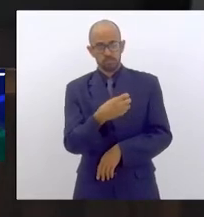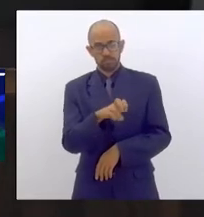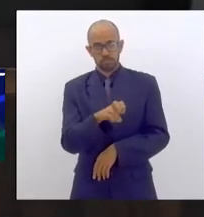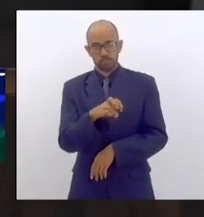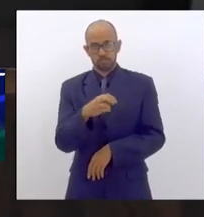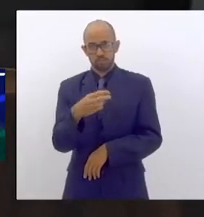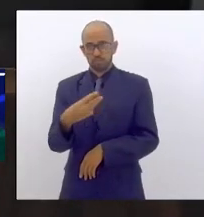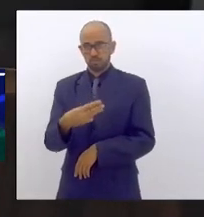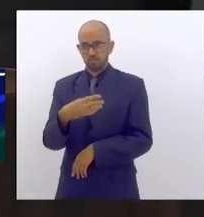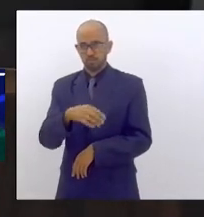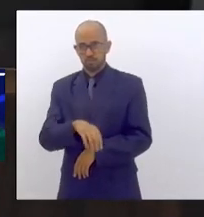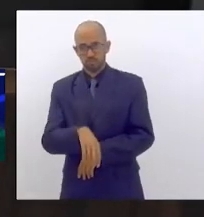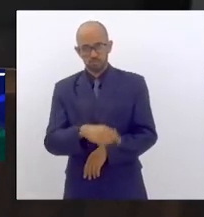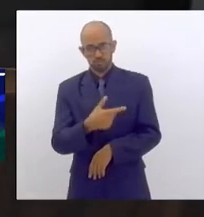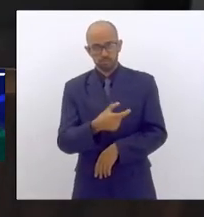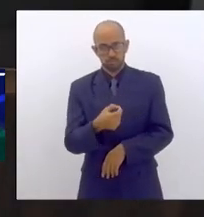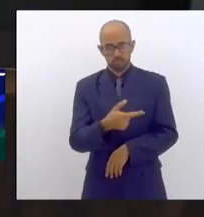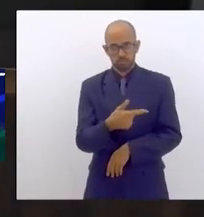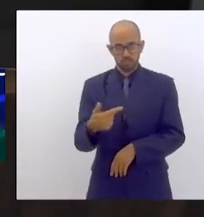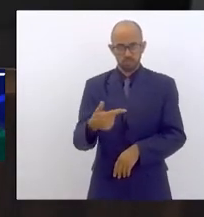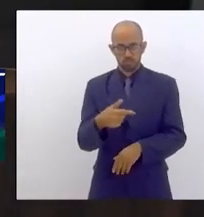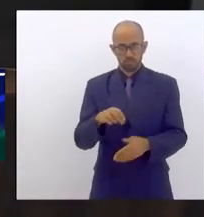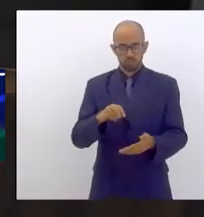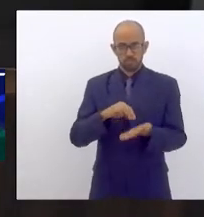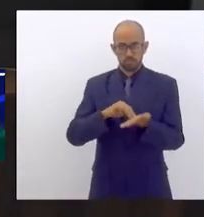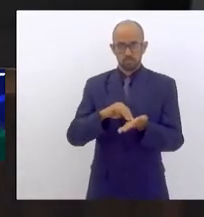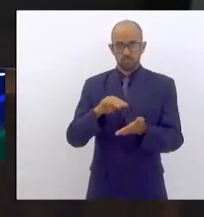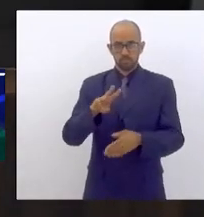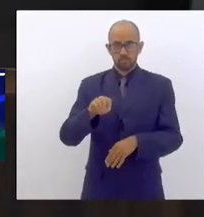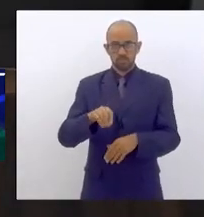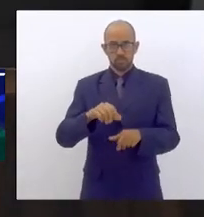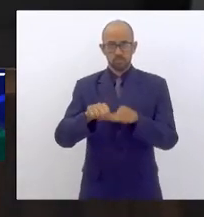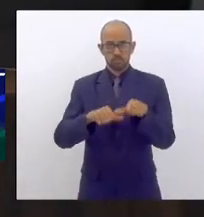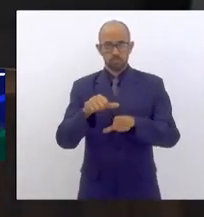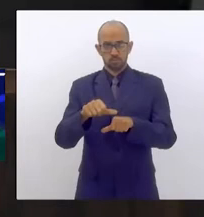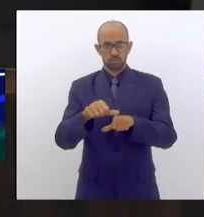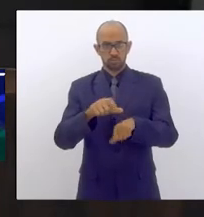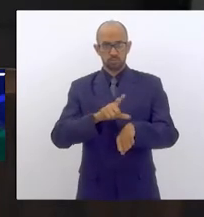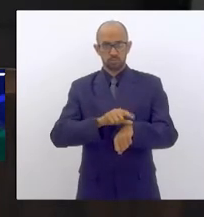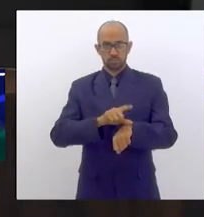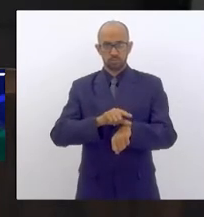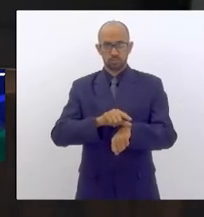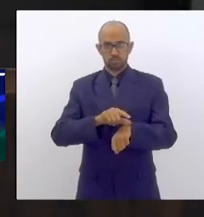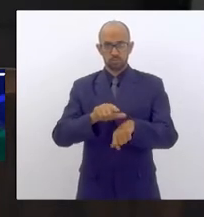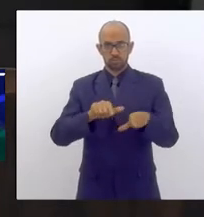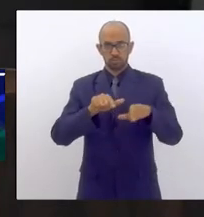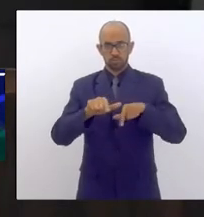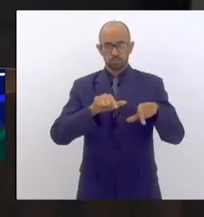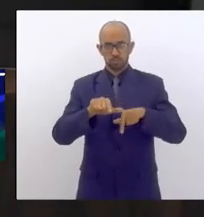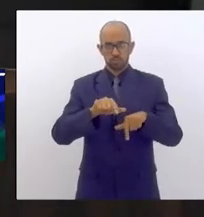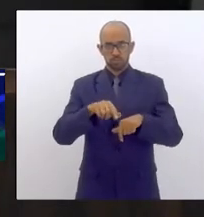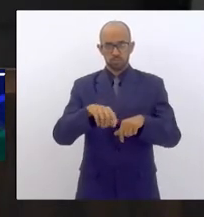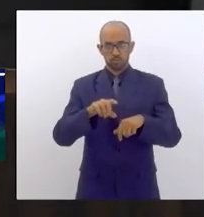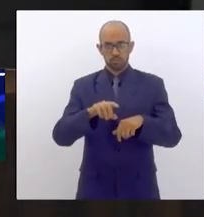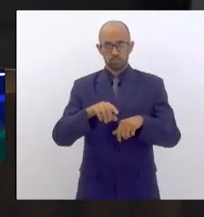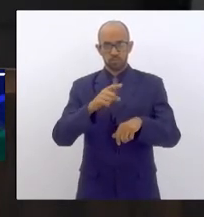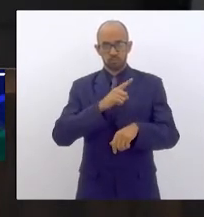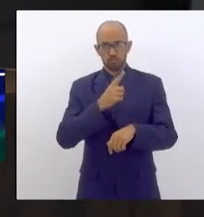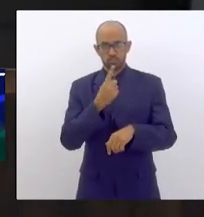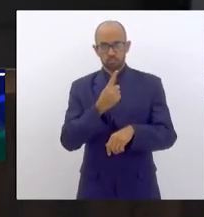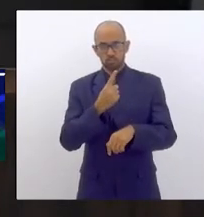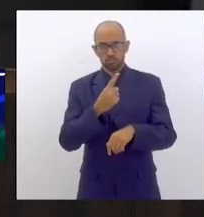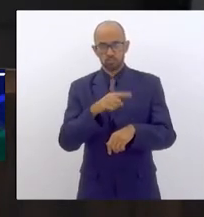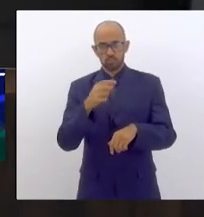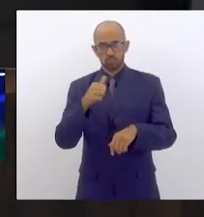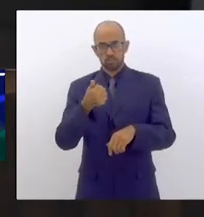autoria do Poder Executivo, mensagem 30 de 22, que transforma a jornada de trabalho do professor docente 1, submetido ao regime de 16 horas